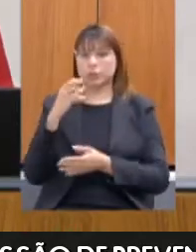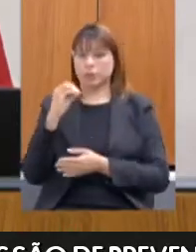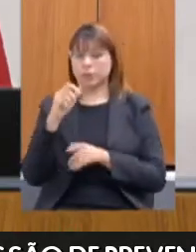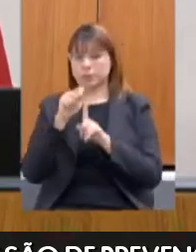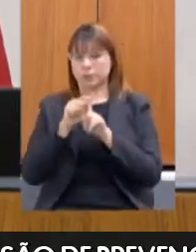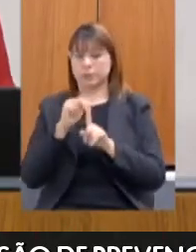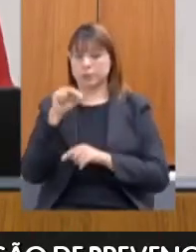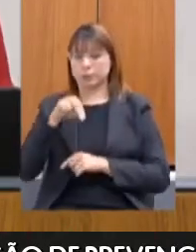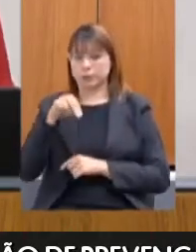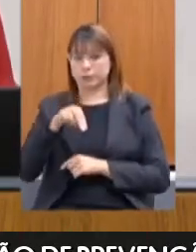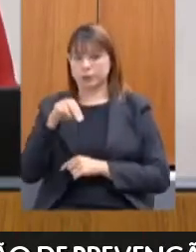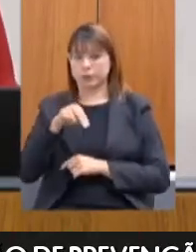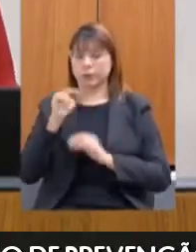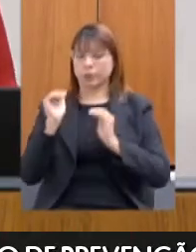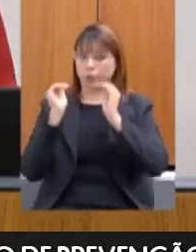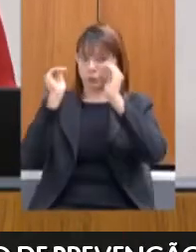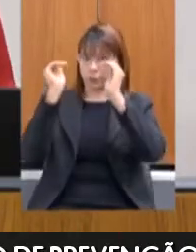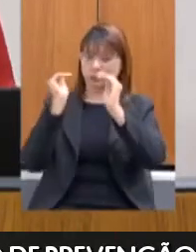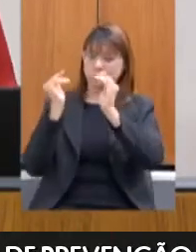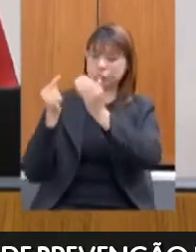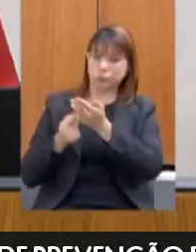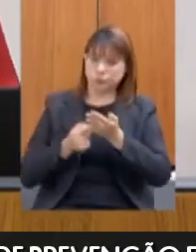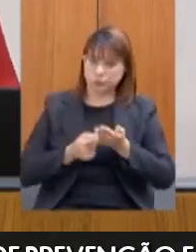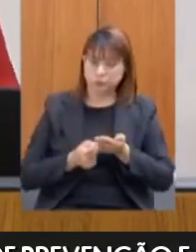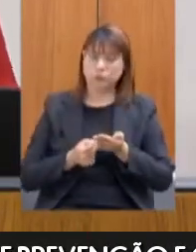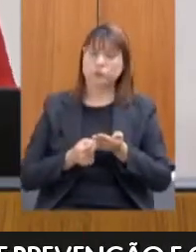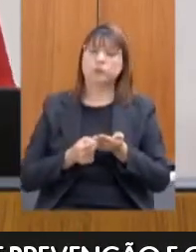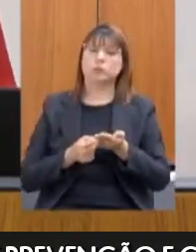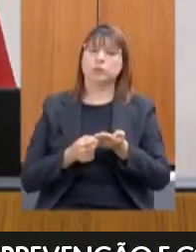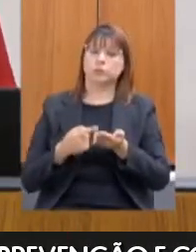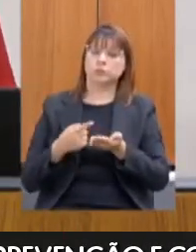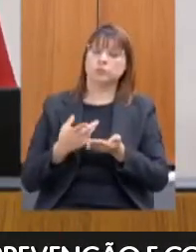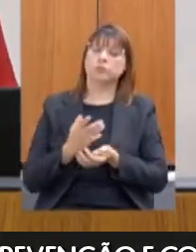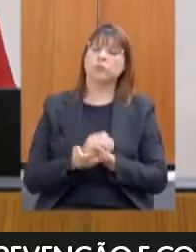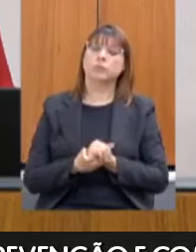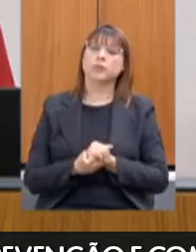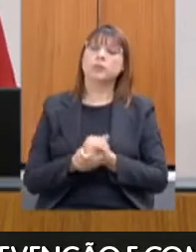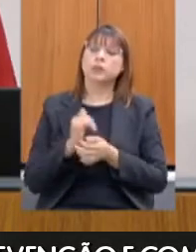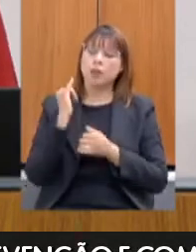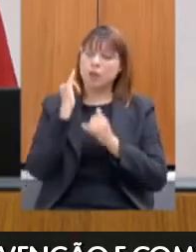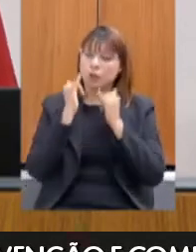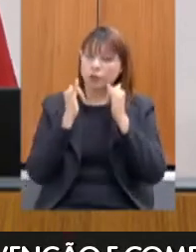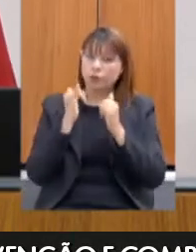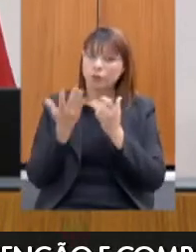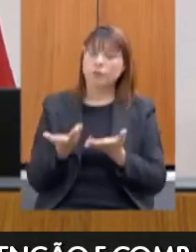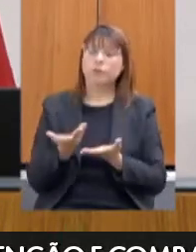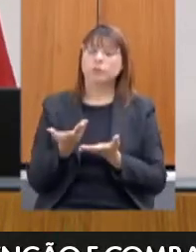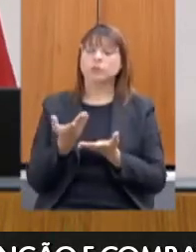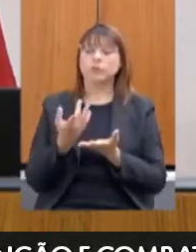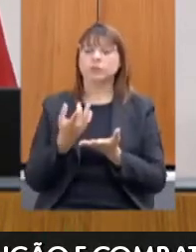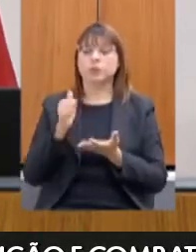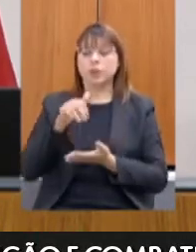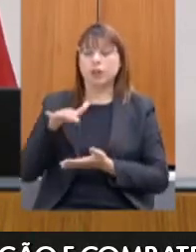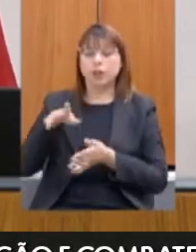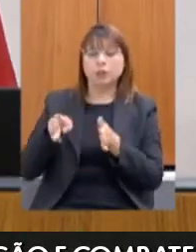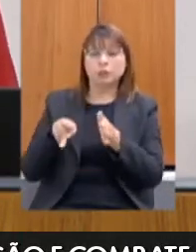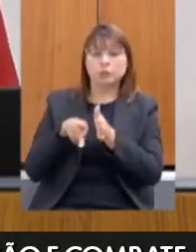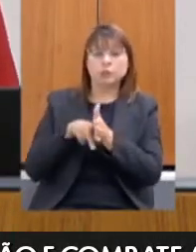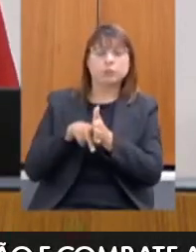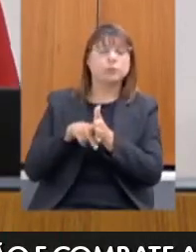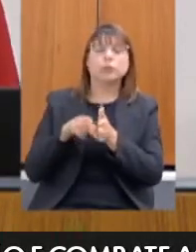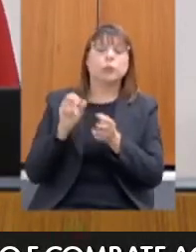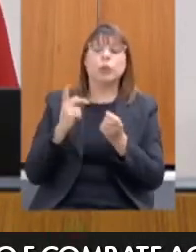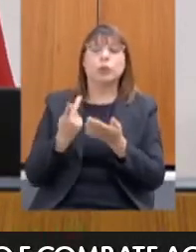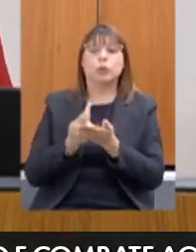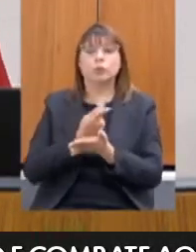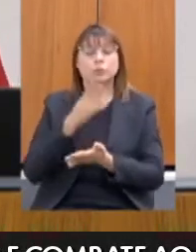novembro, as autoridades convocadas informarão sobre a gestão das suas áreas em 2020, com destaque para